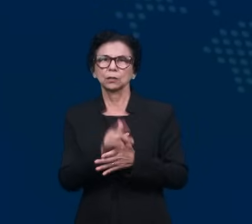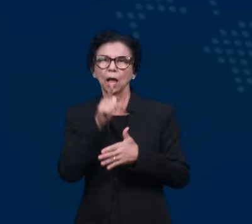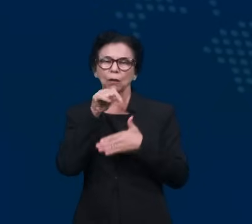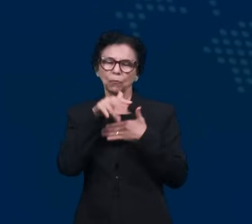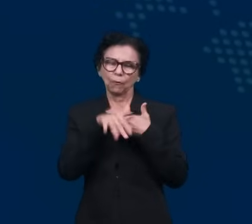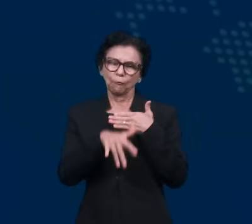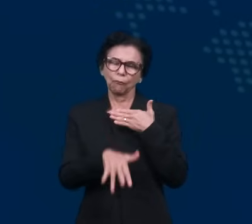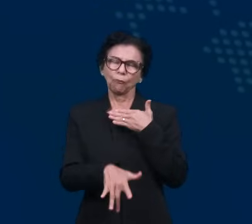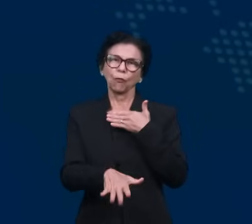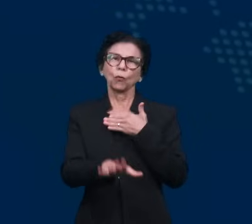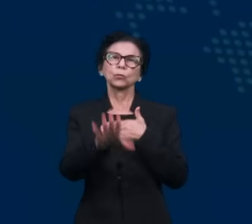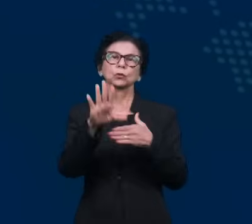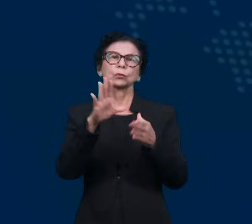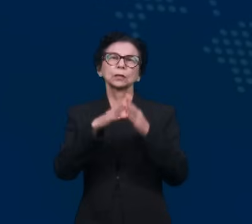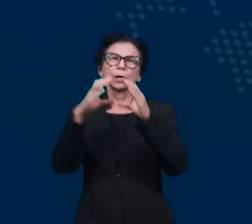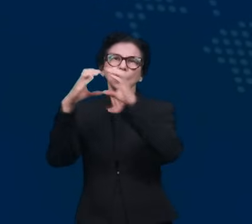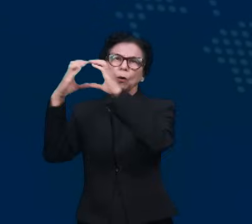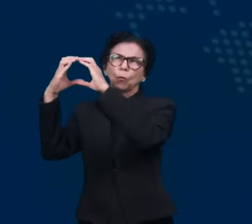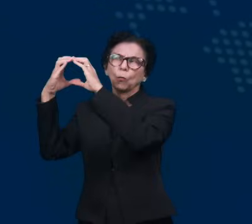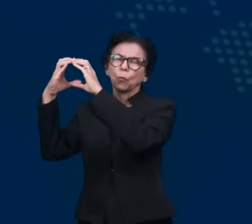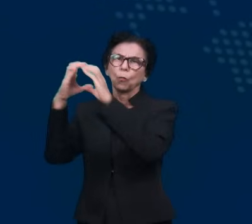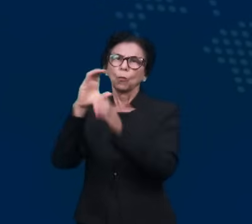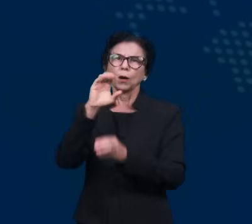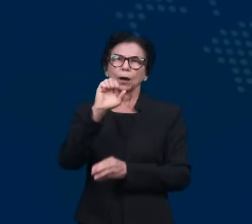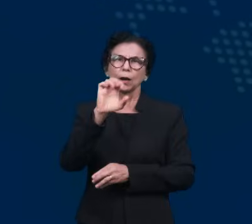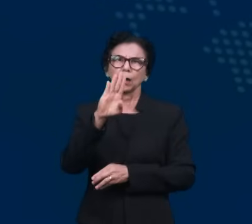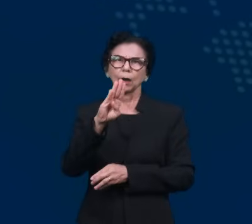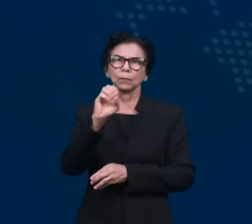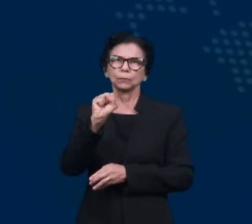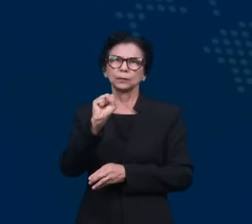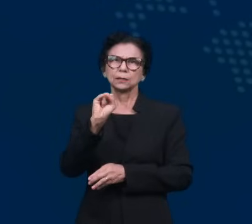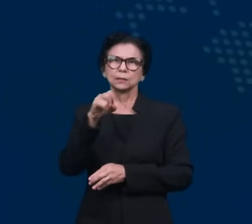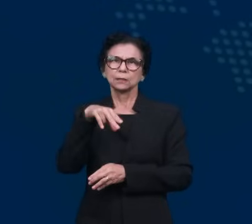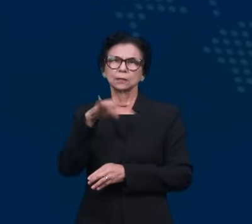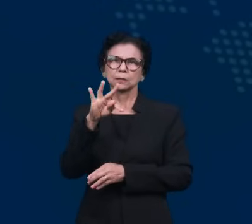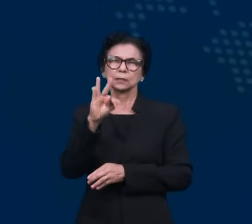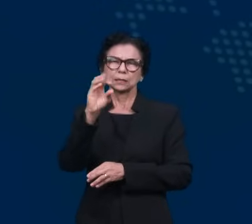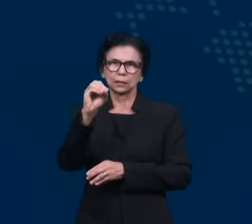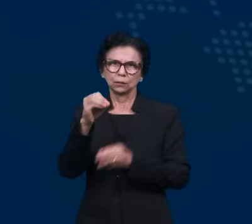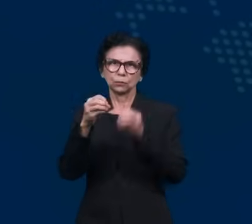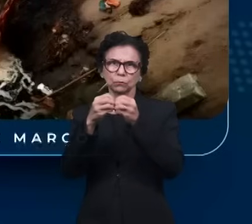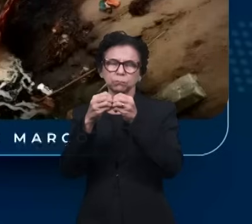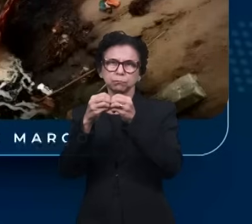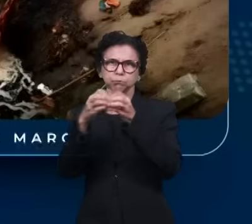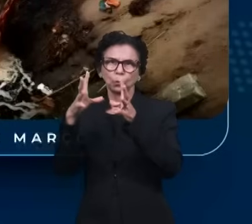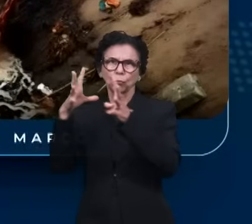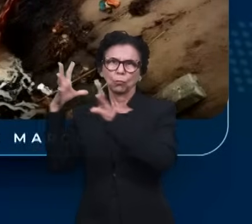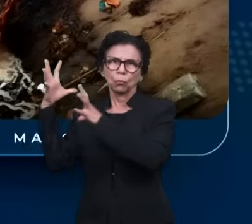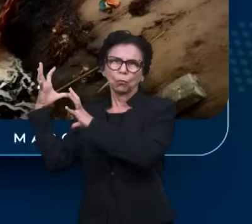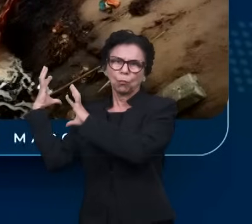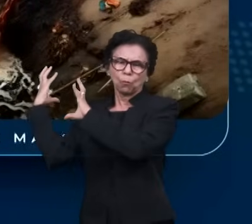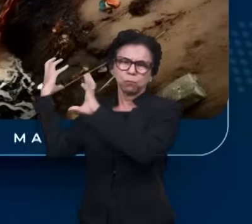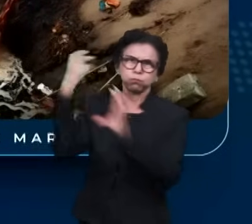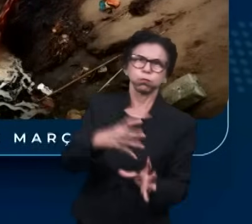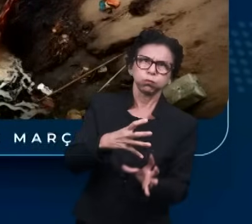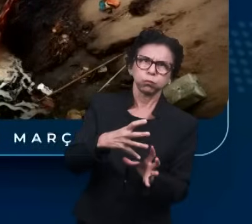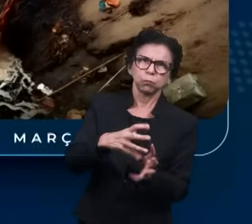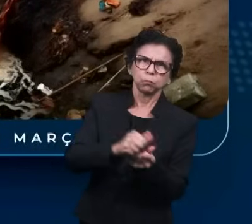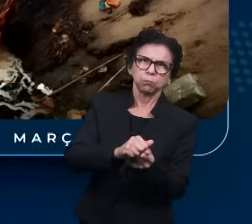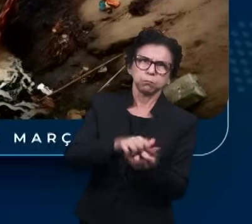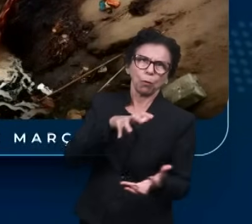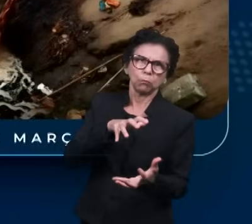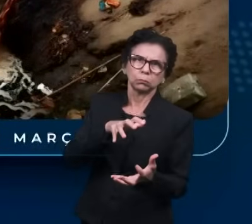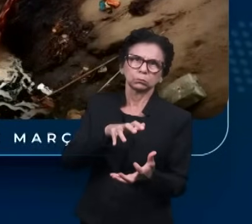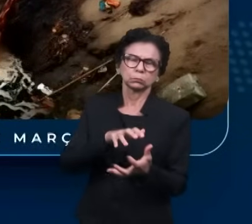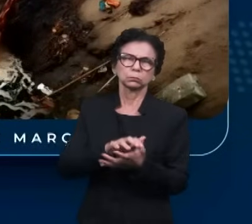estrela era Absinto. Então, nós vamos ver e recordar em 1986 o